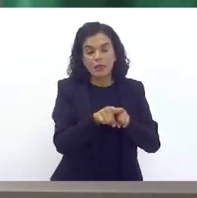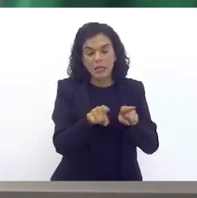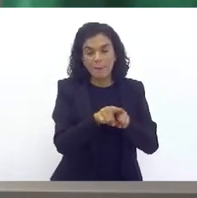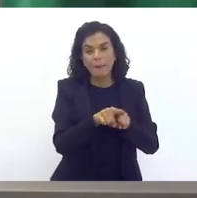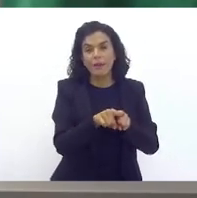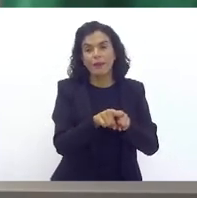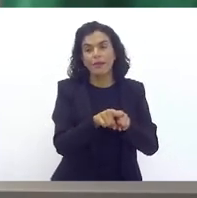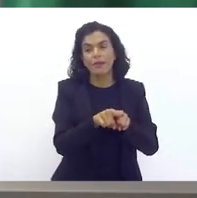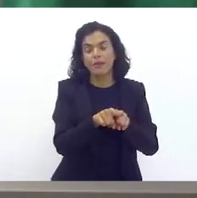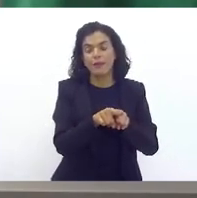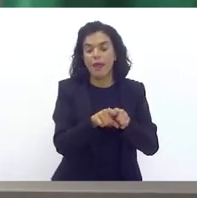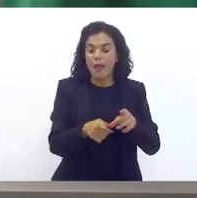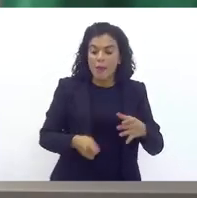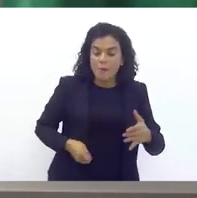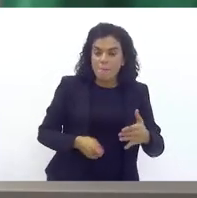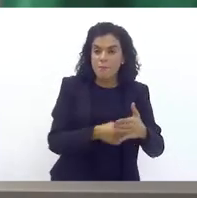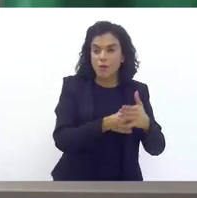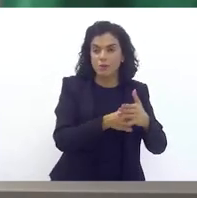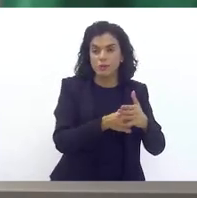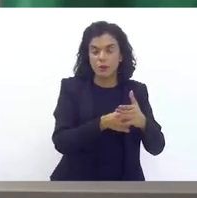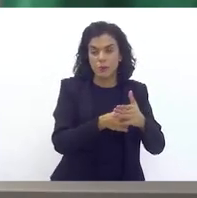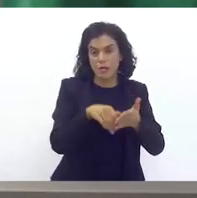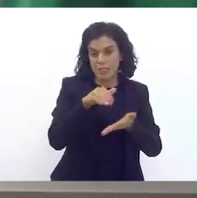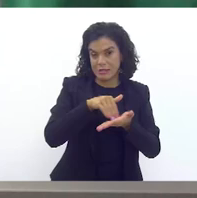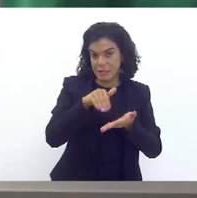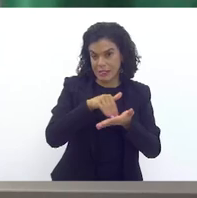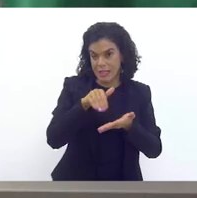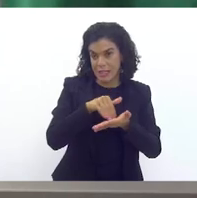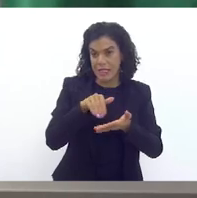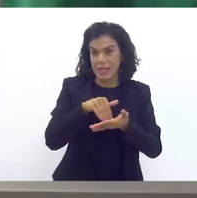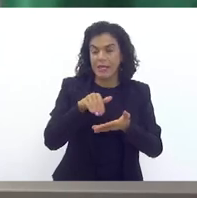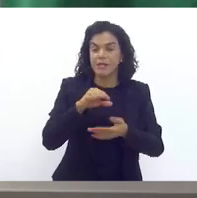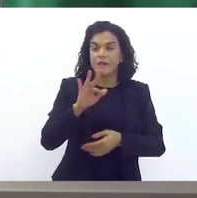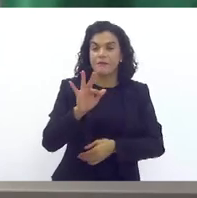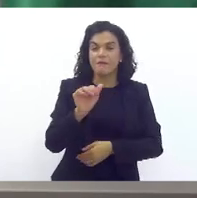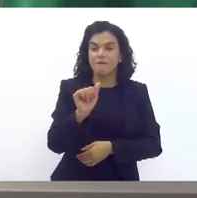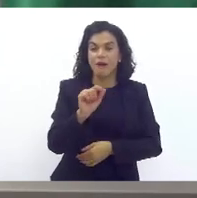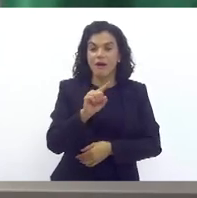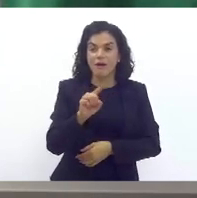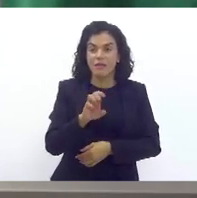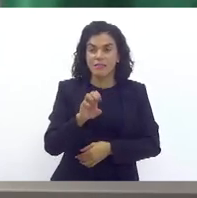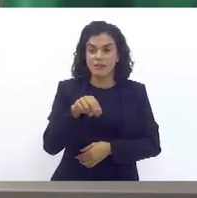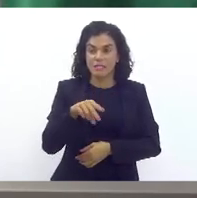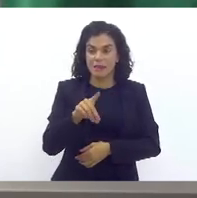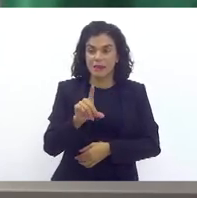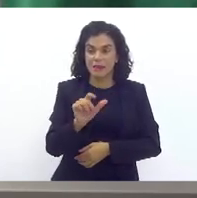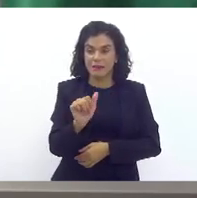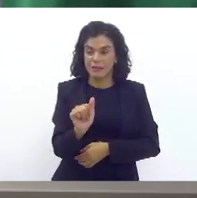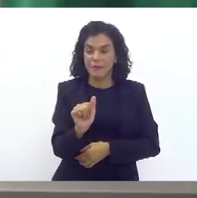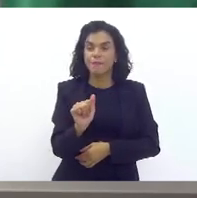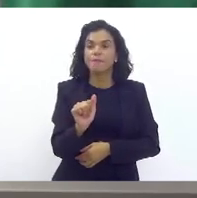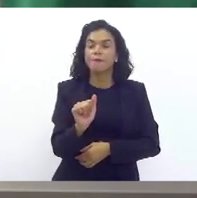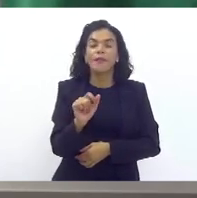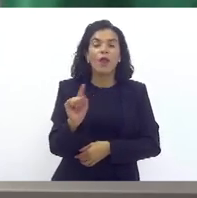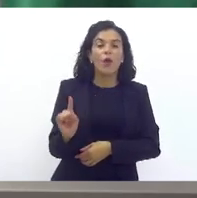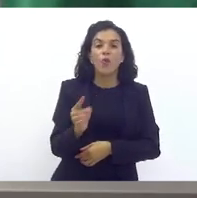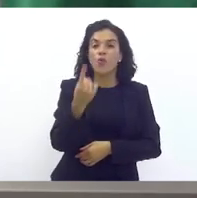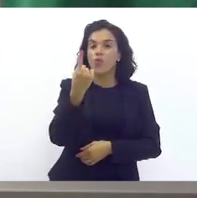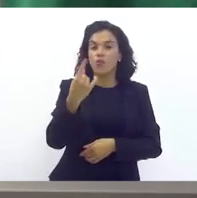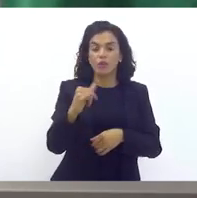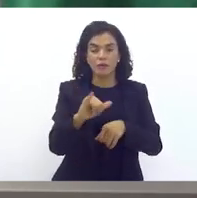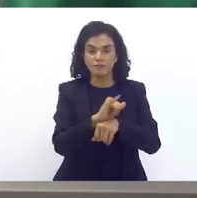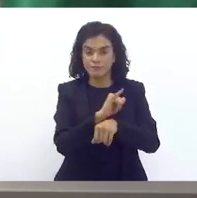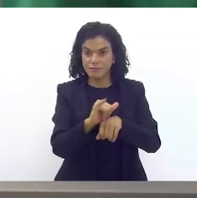imposição da Secretaria de Fazenda é que a única alternativa viável seria a que diz